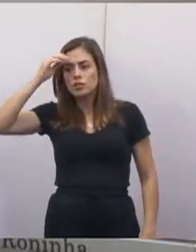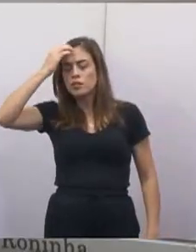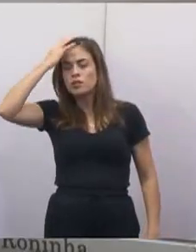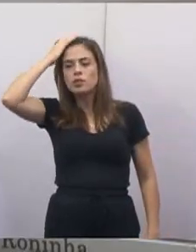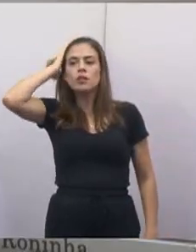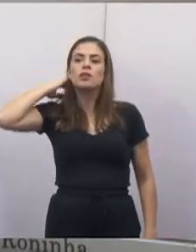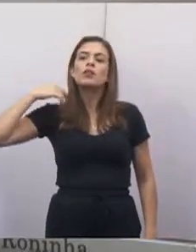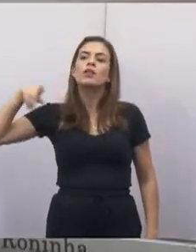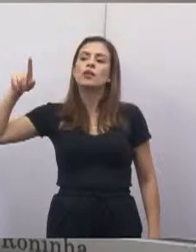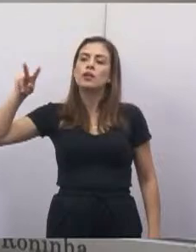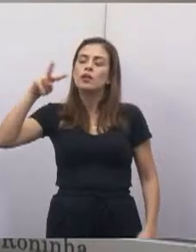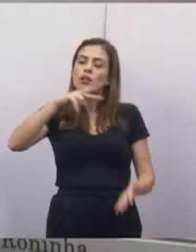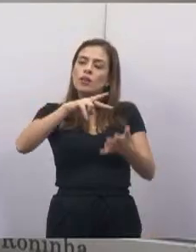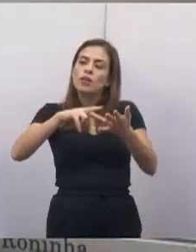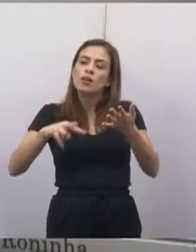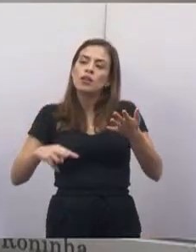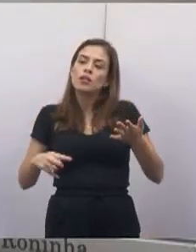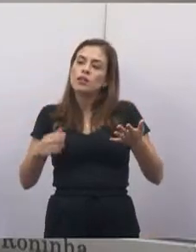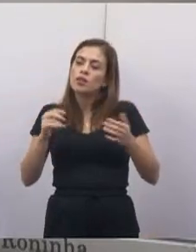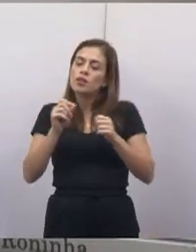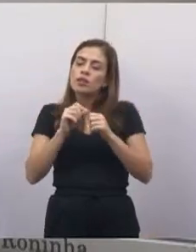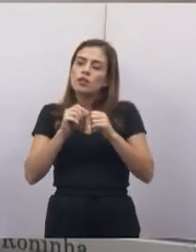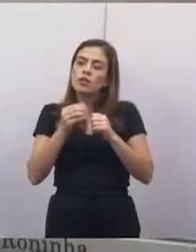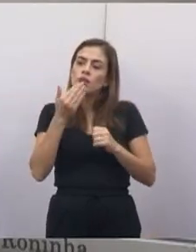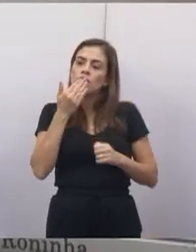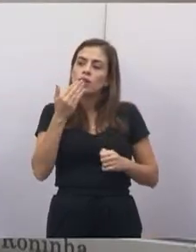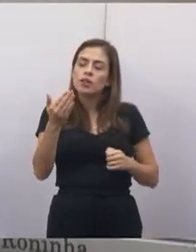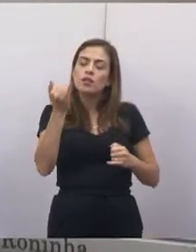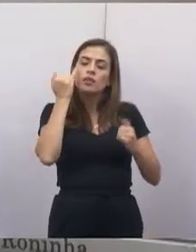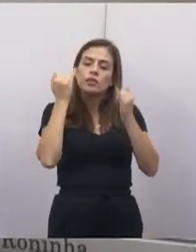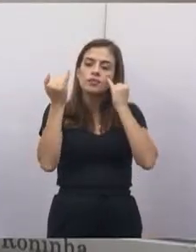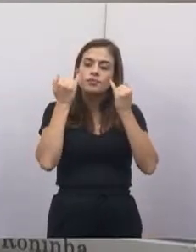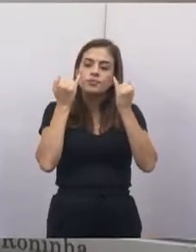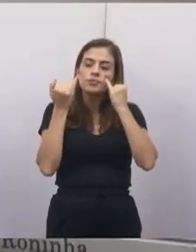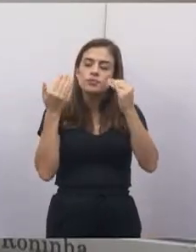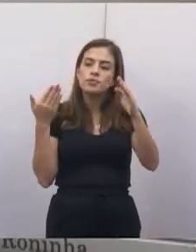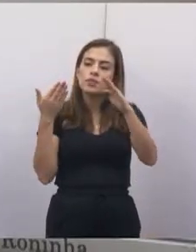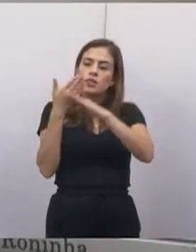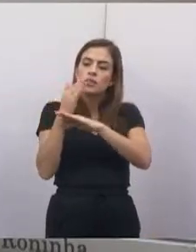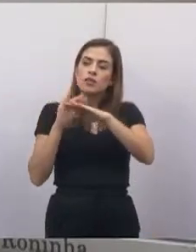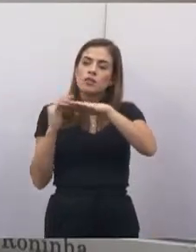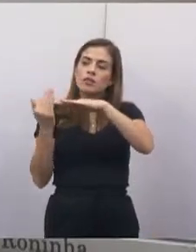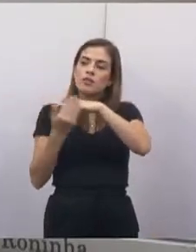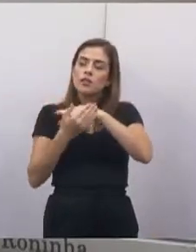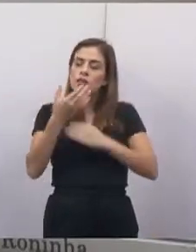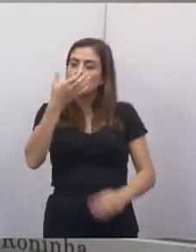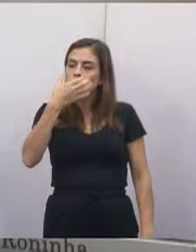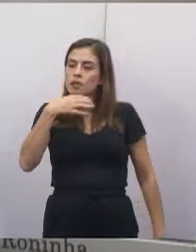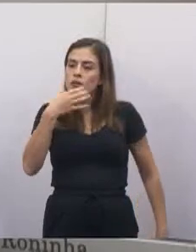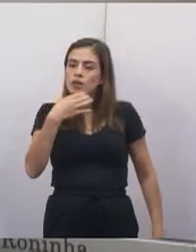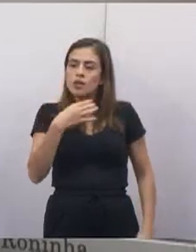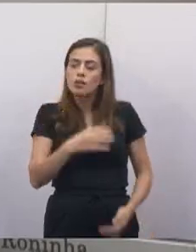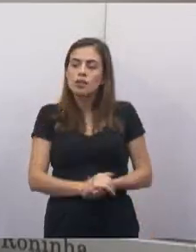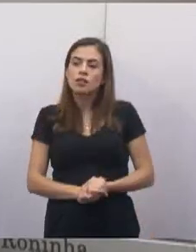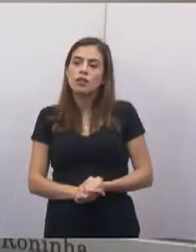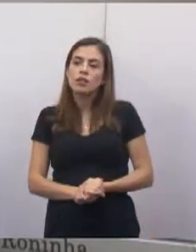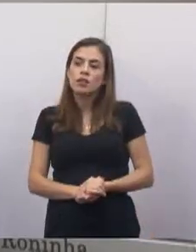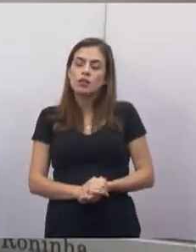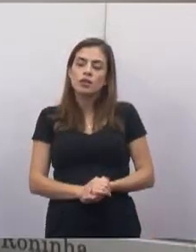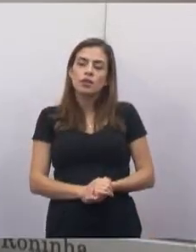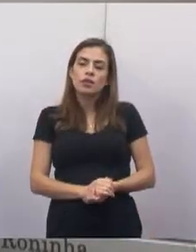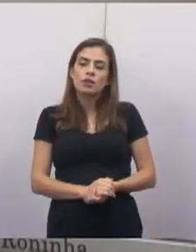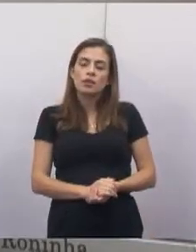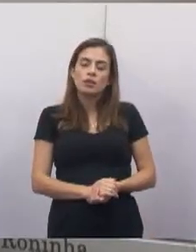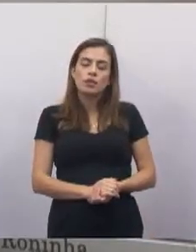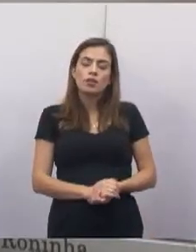deu para a senhora escutar. Eu estou fazendo um pedido de informação, é a respeito da entrada do Paraíso, tá bom, senhora? Então vou dizer para você que está